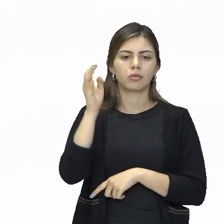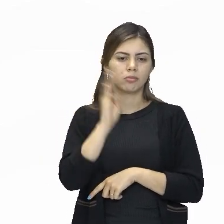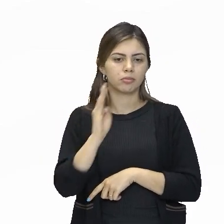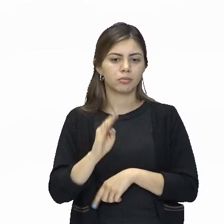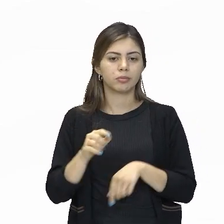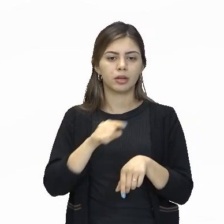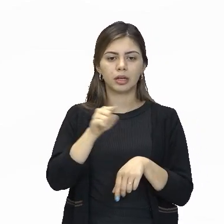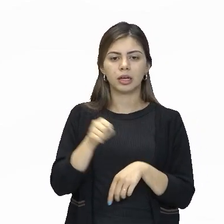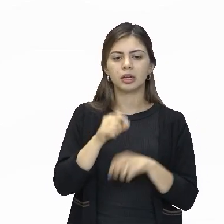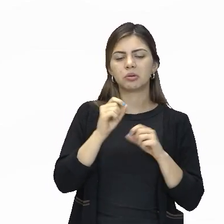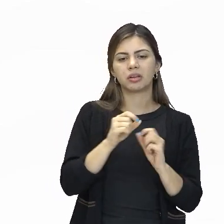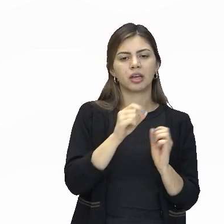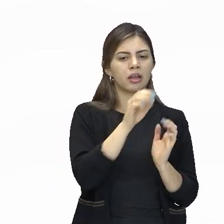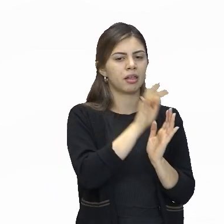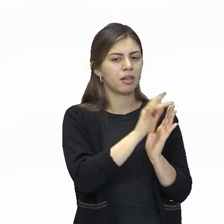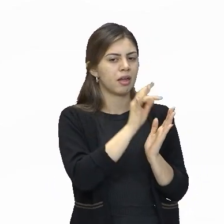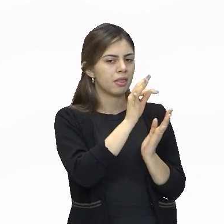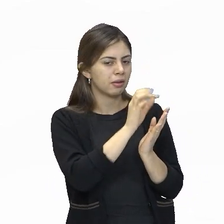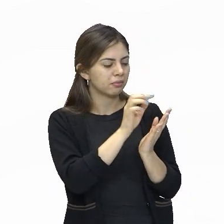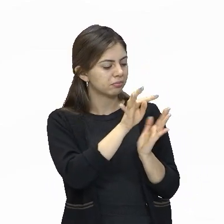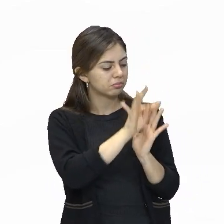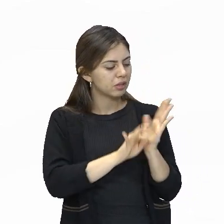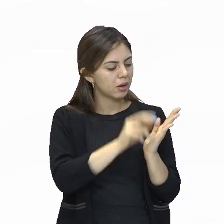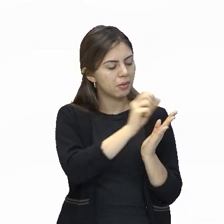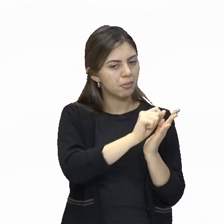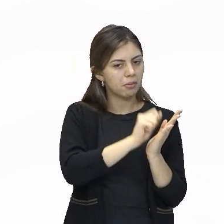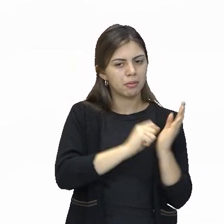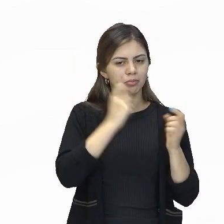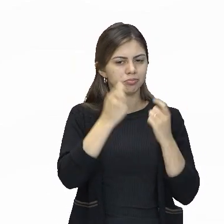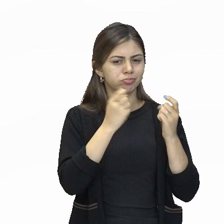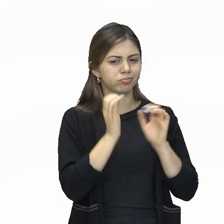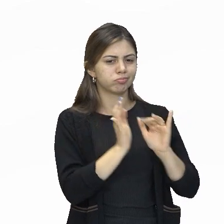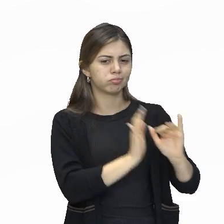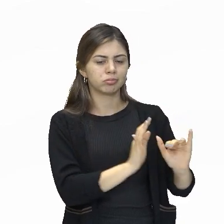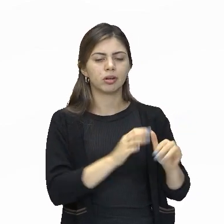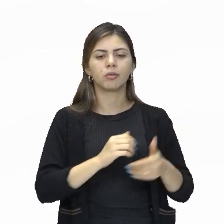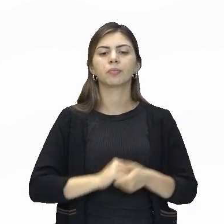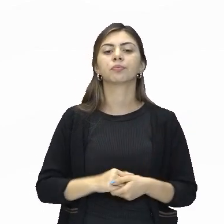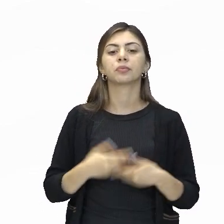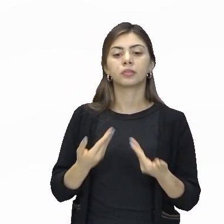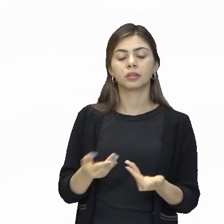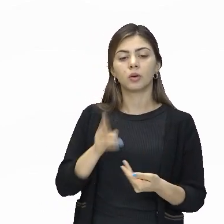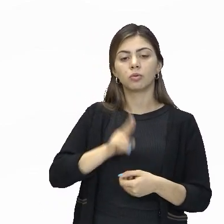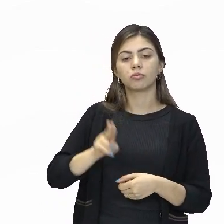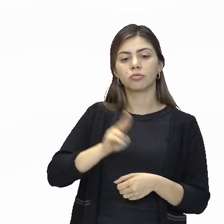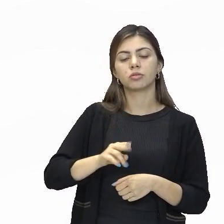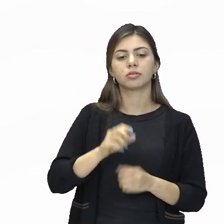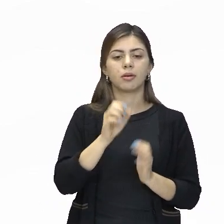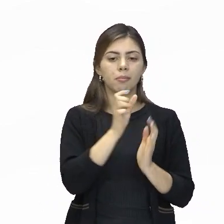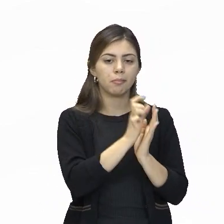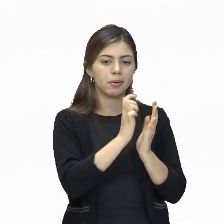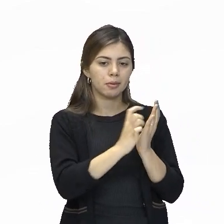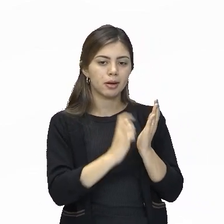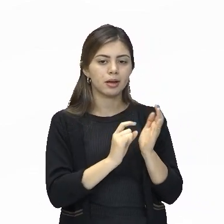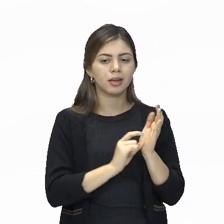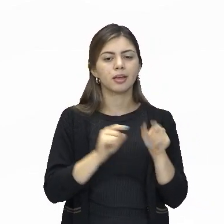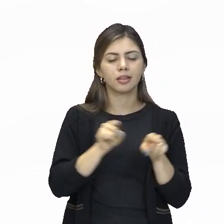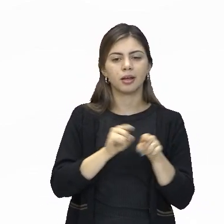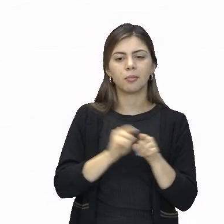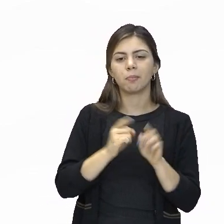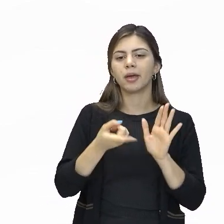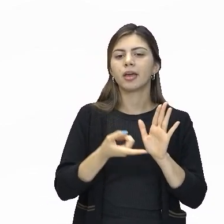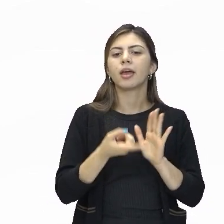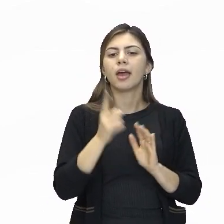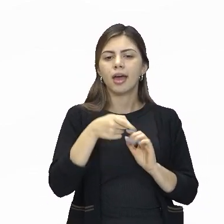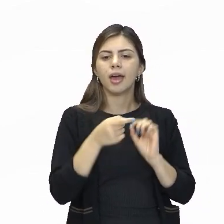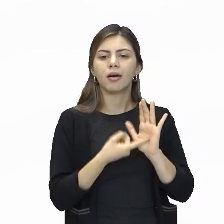se preocupar com isso. Uso de versos brancos, não vão se preocupar também com rimas, e a utilização do sarcasmo e da ironia faz parte